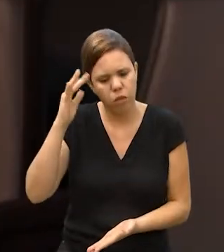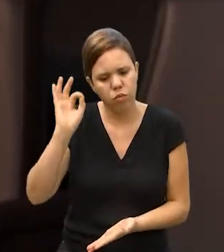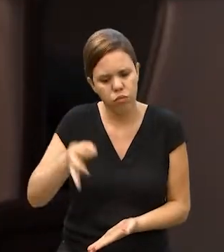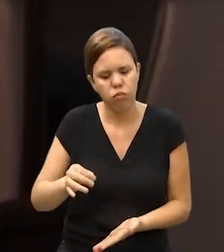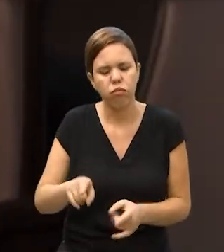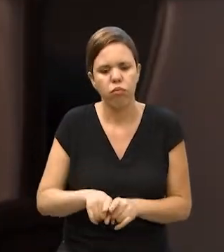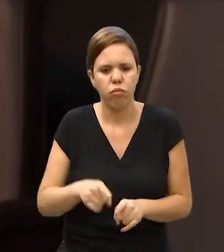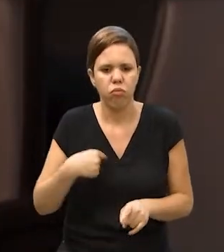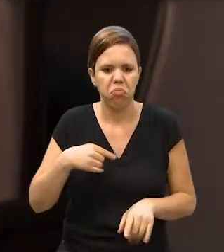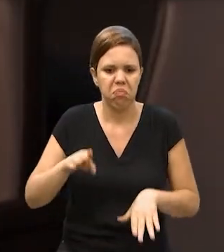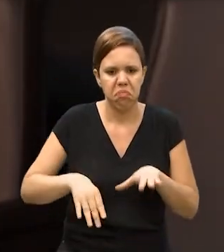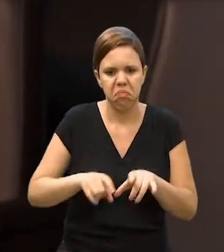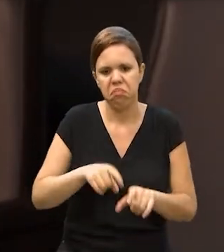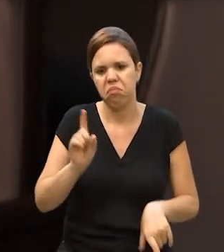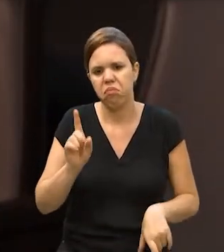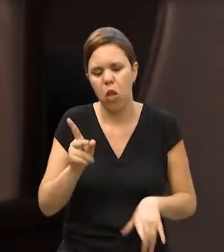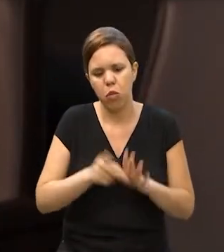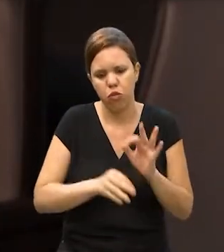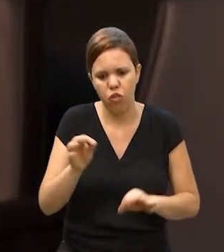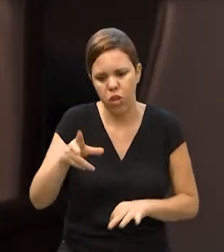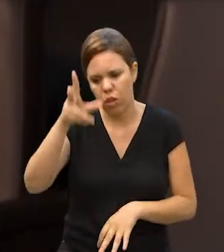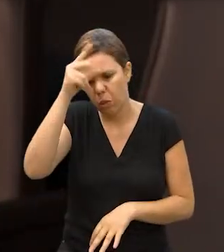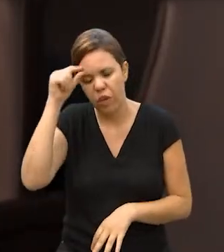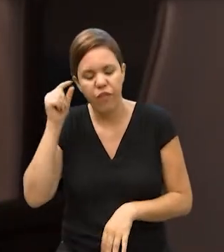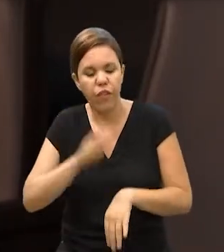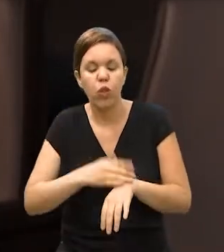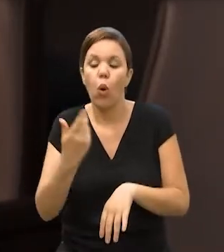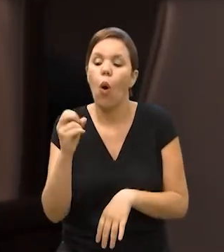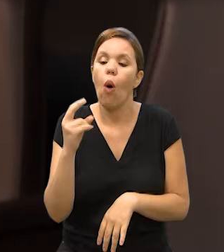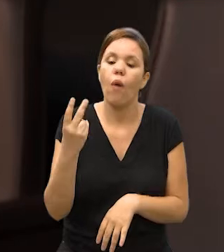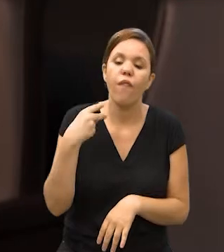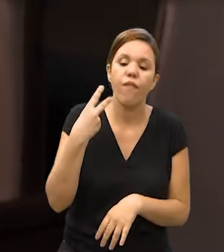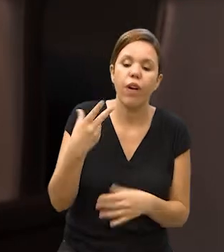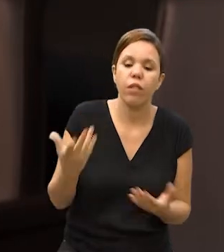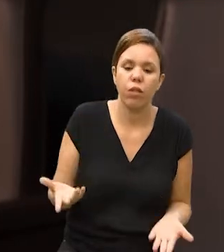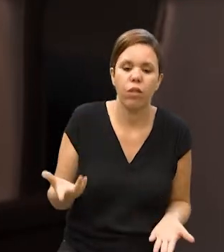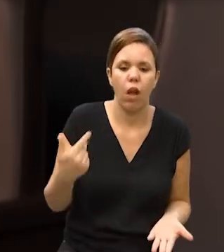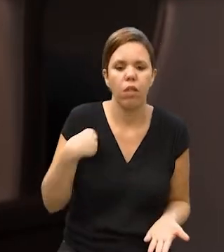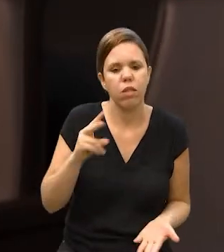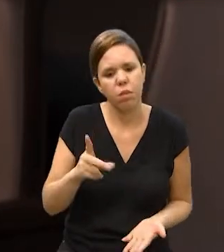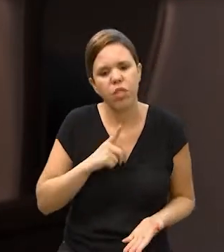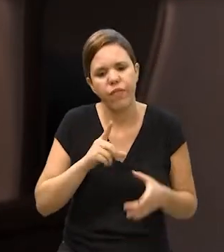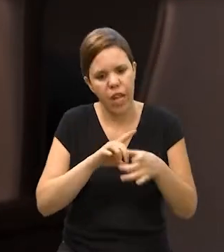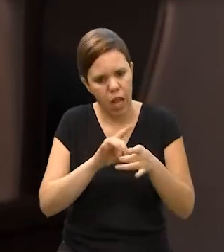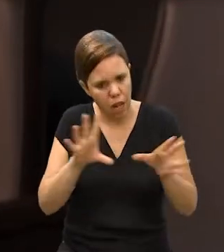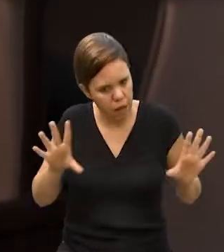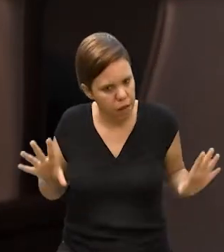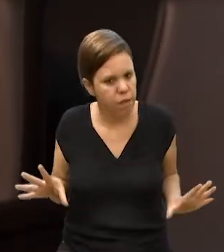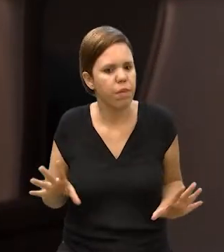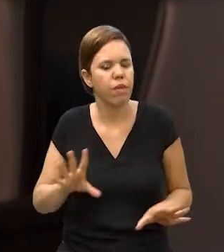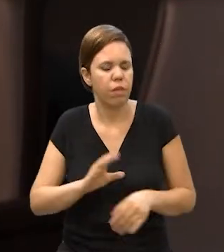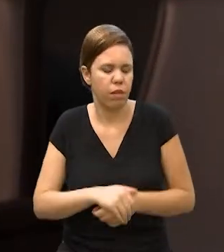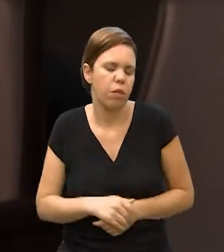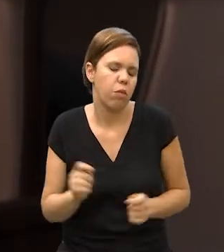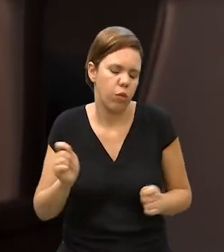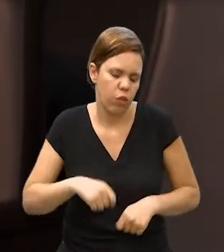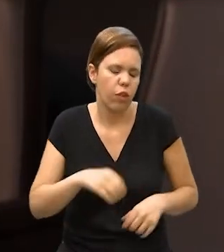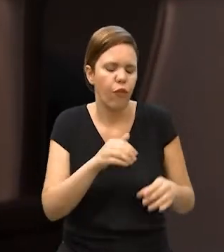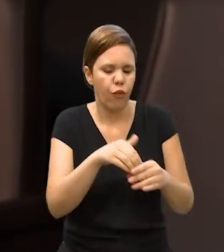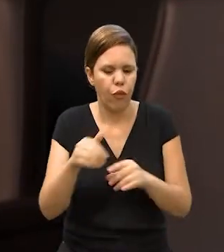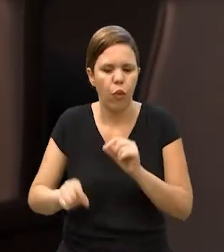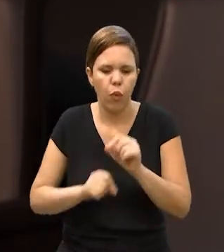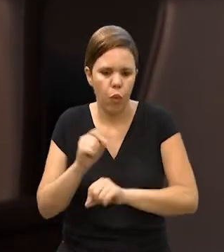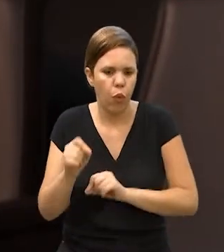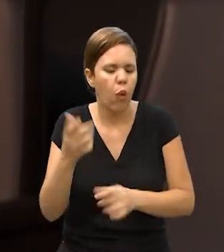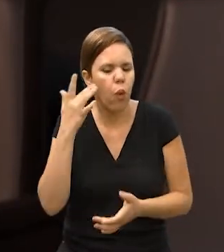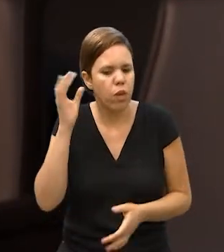independente se o projeto vem do prefeito ou de algum vereador. Então, eu sempre tive essa liberdade de poder votar aquilo